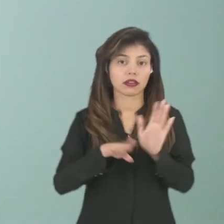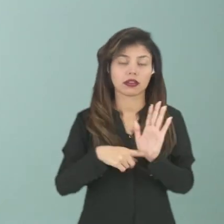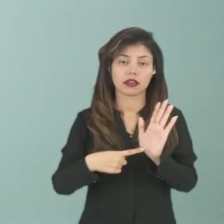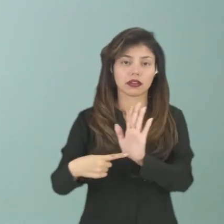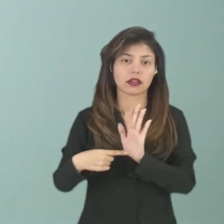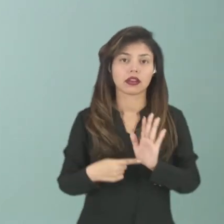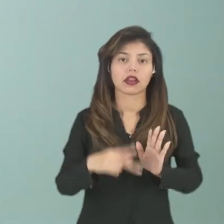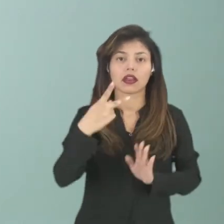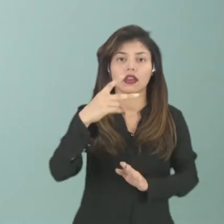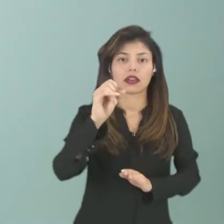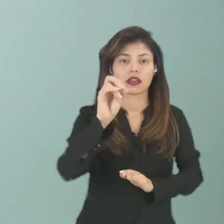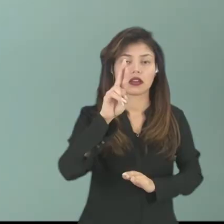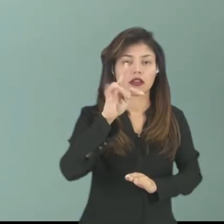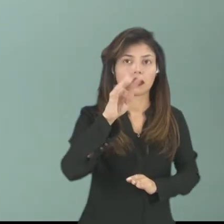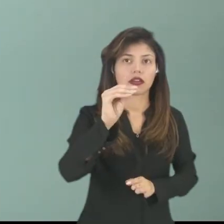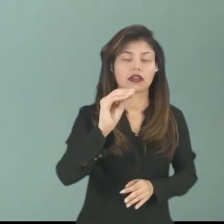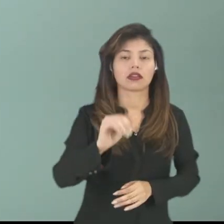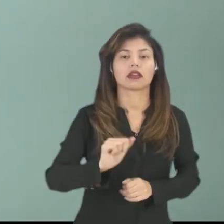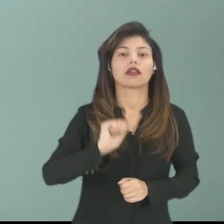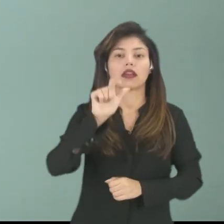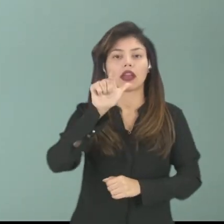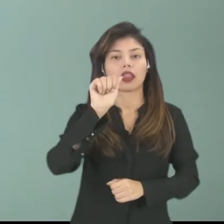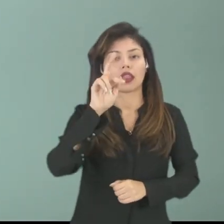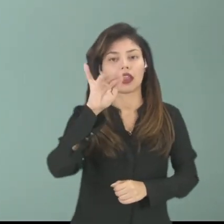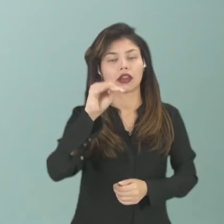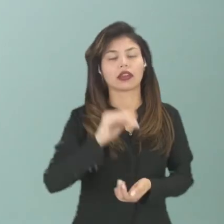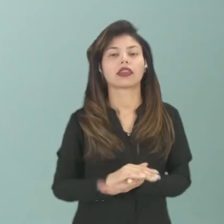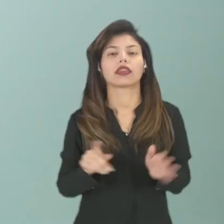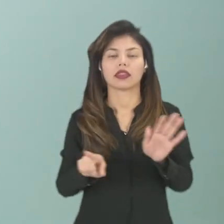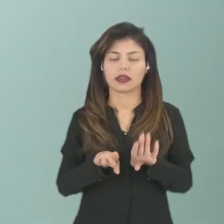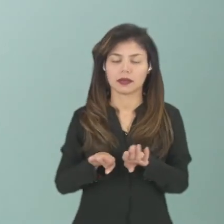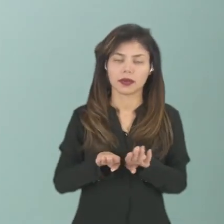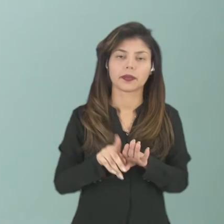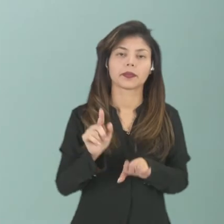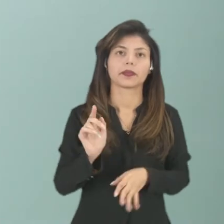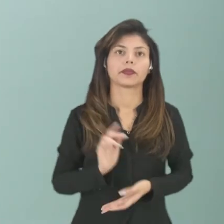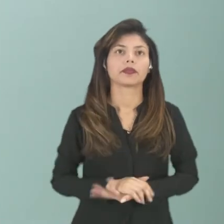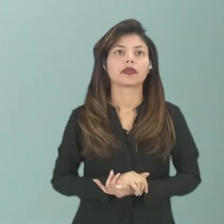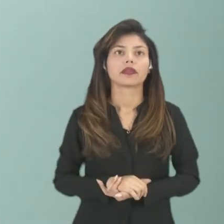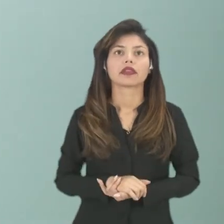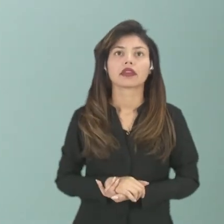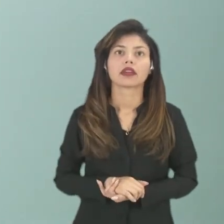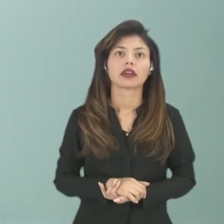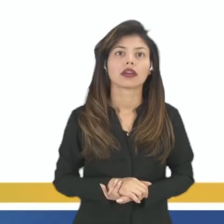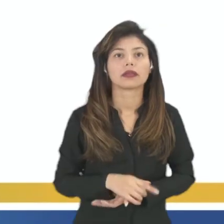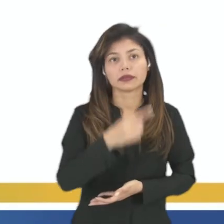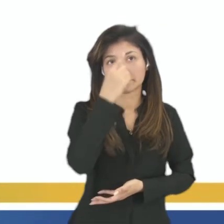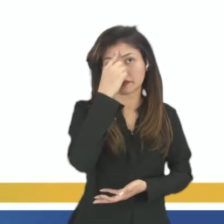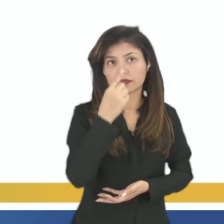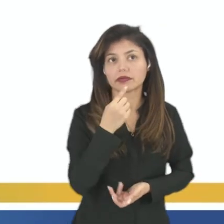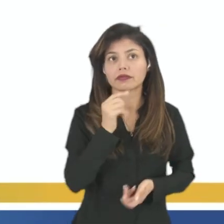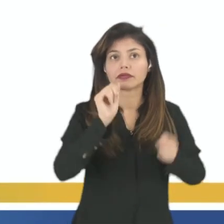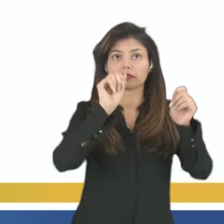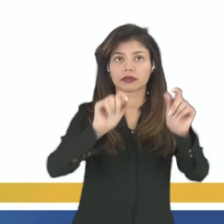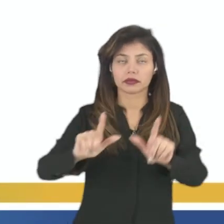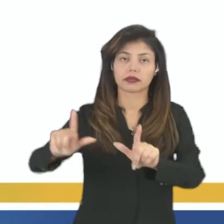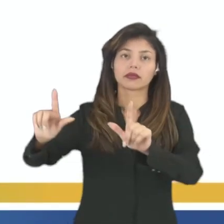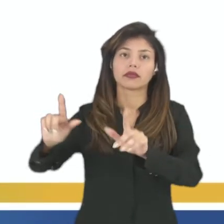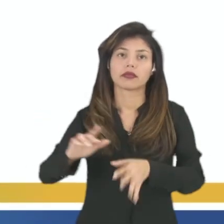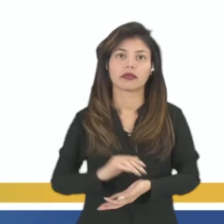Essas cidades aí estão entre as 5 cidades mais desenvolvidas do mundo. Aí nós temos a imagem da Grande São Paulo,